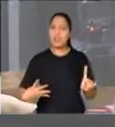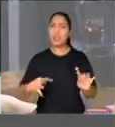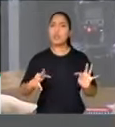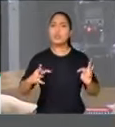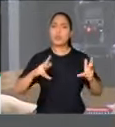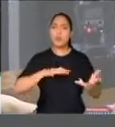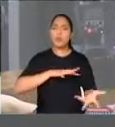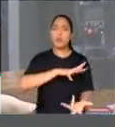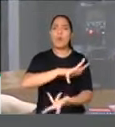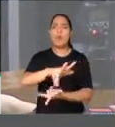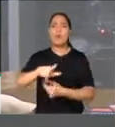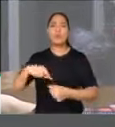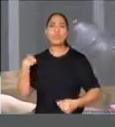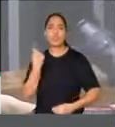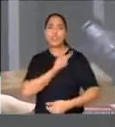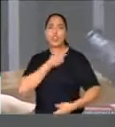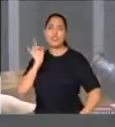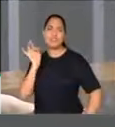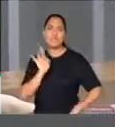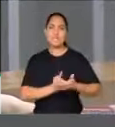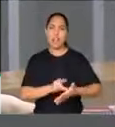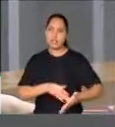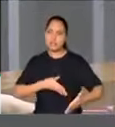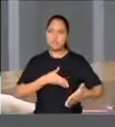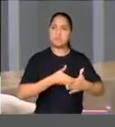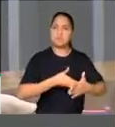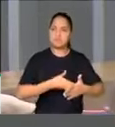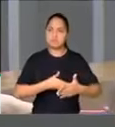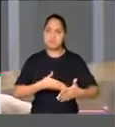mundo, que quebremos as paredes, primeiro,